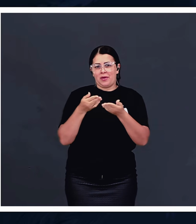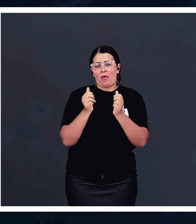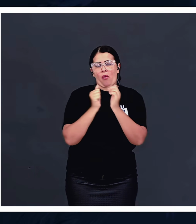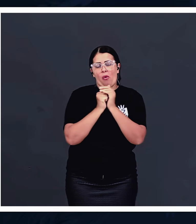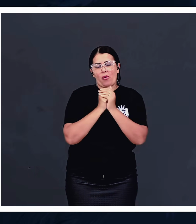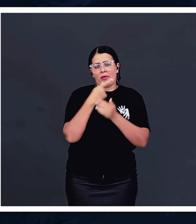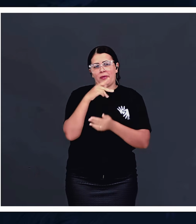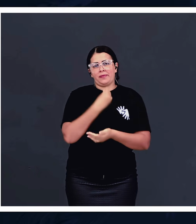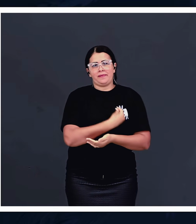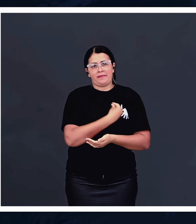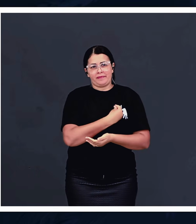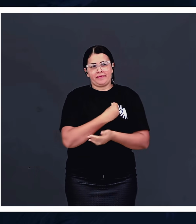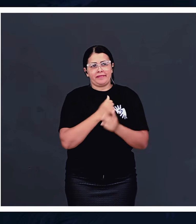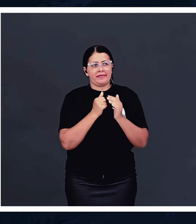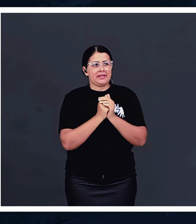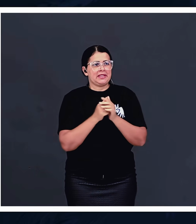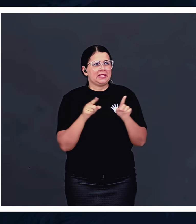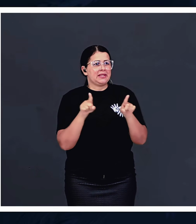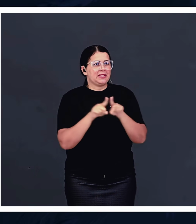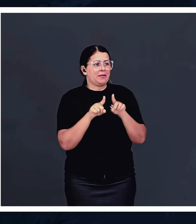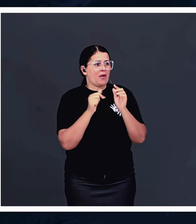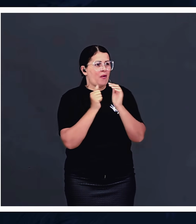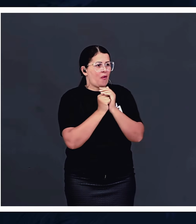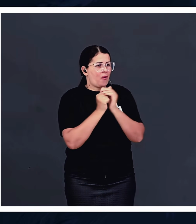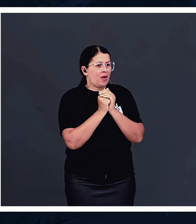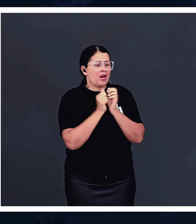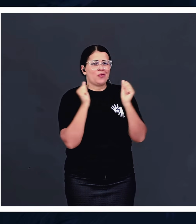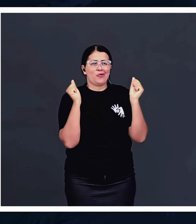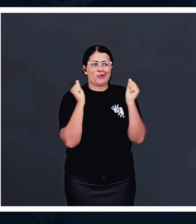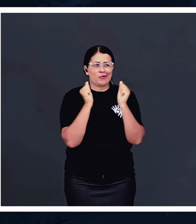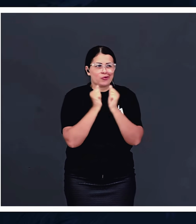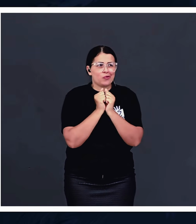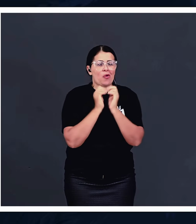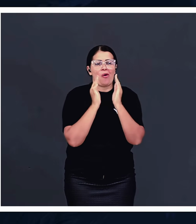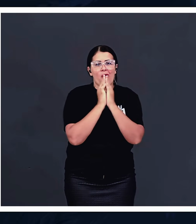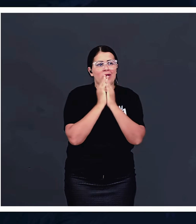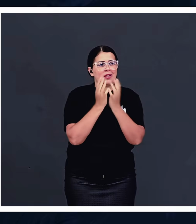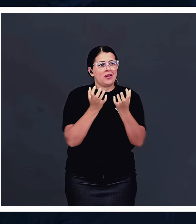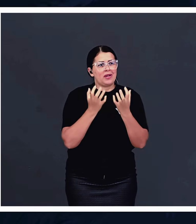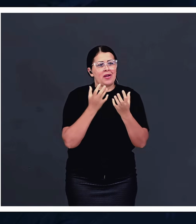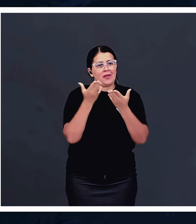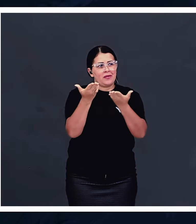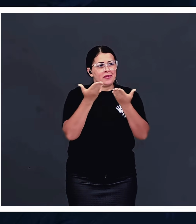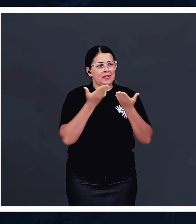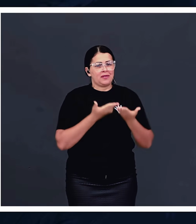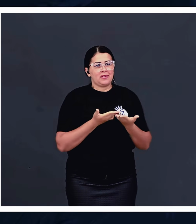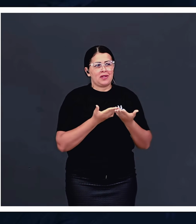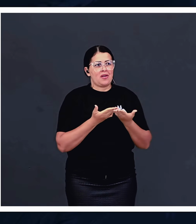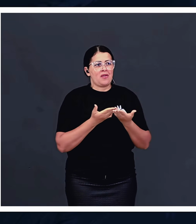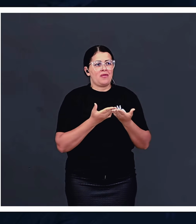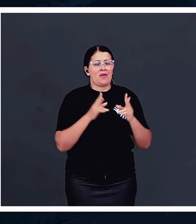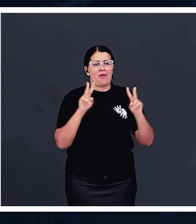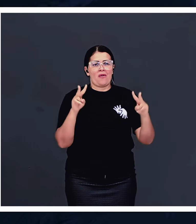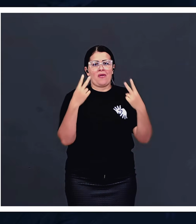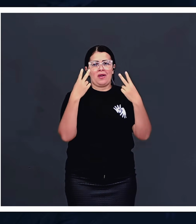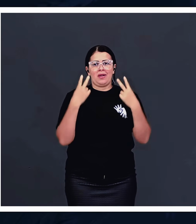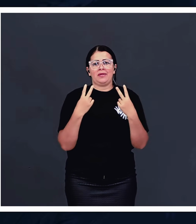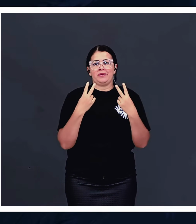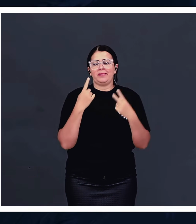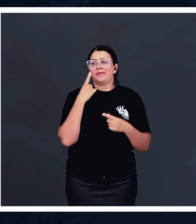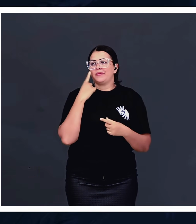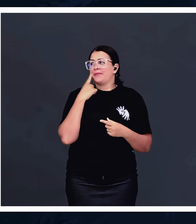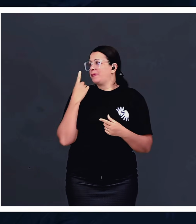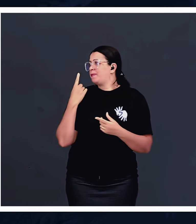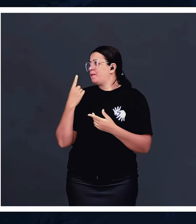pela sua vida. Amém? Quero orar por você, mas junto com essa oração, eu quero convidar você a olhar aqui para esse cantinho.